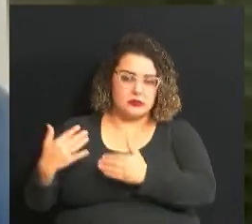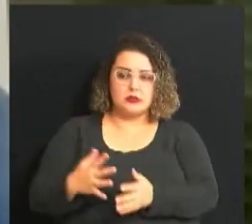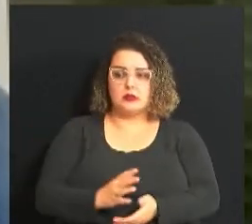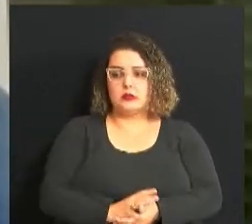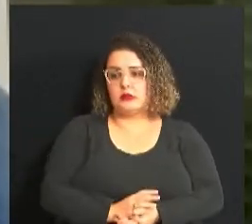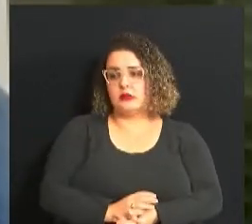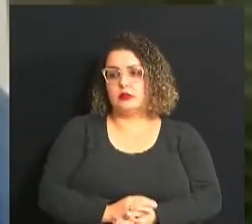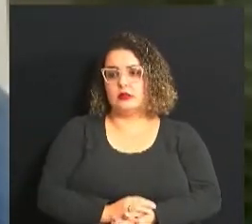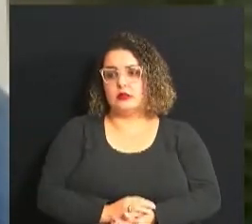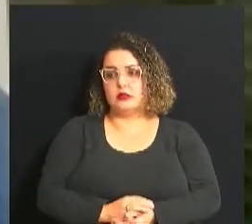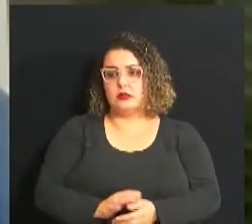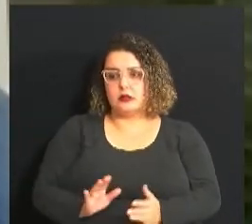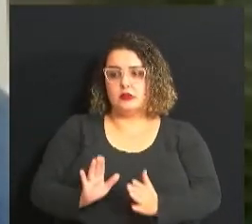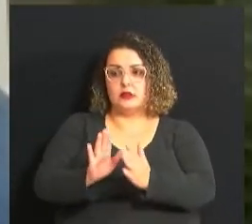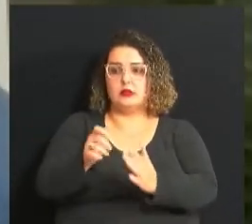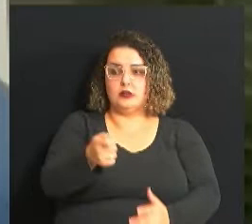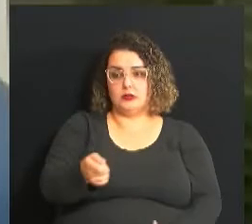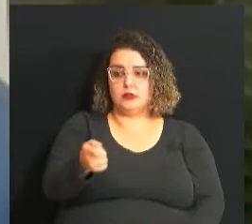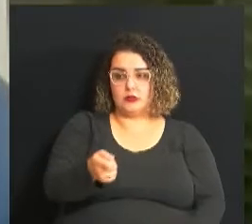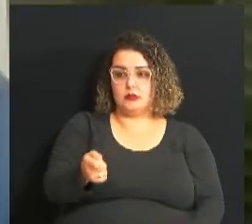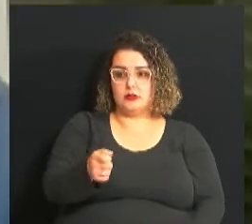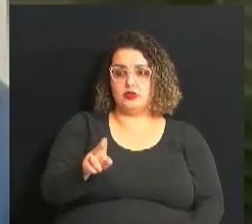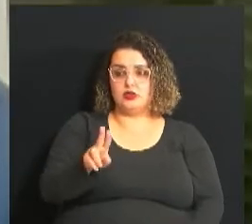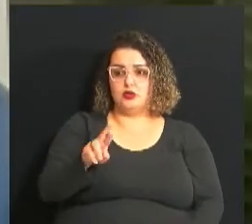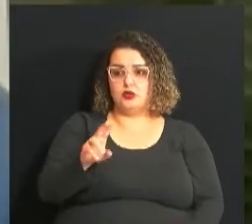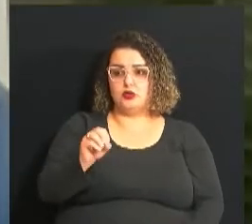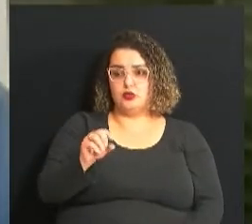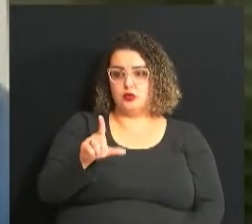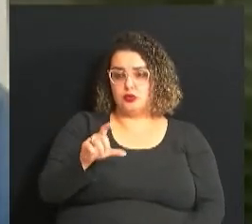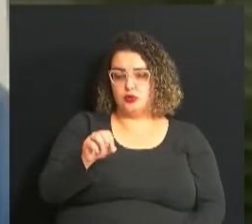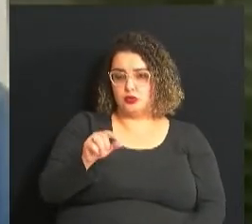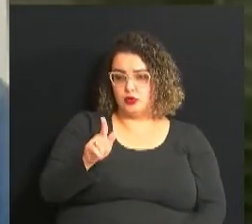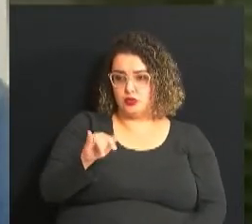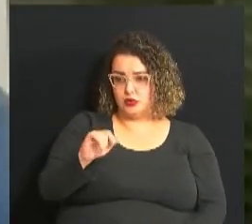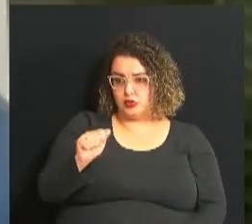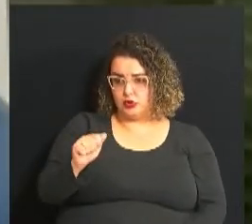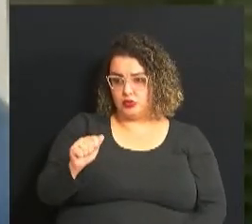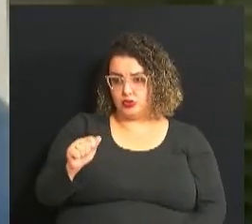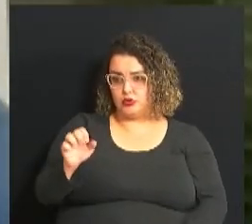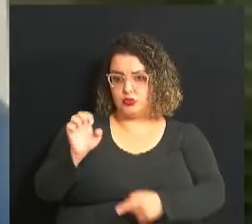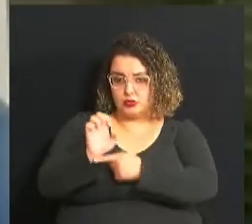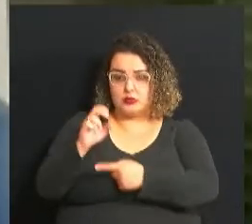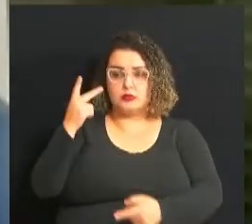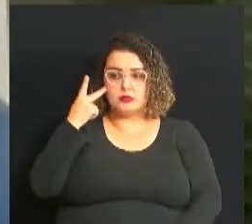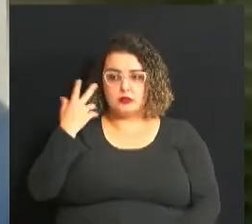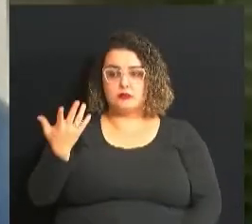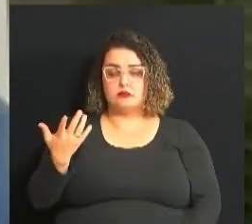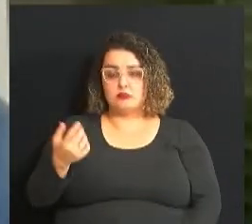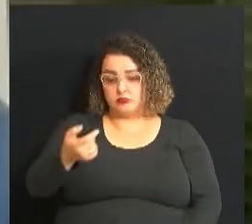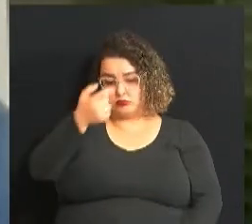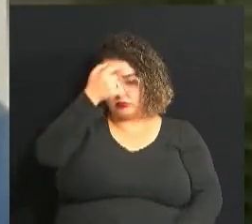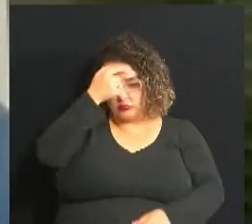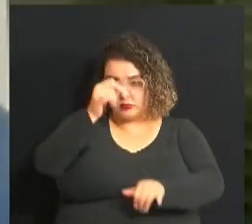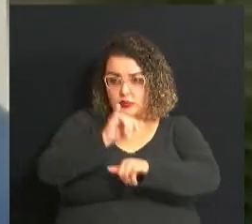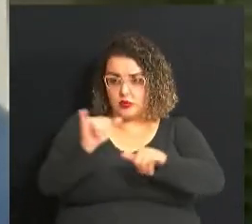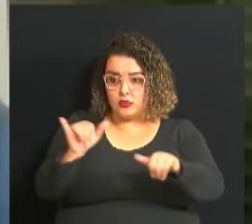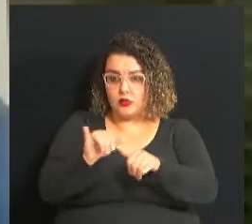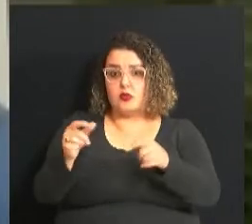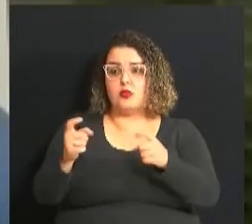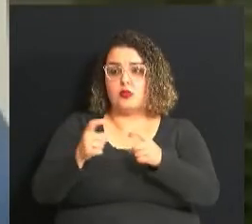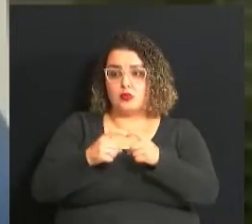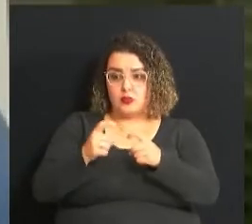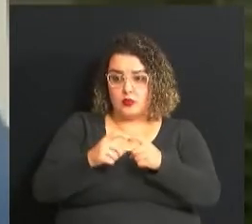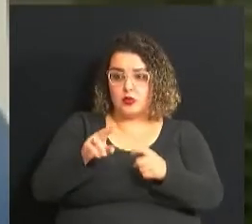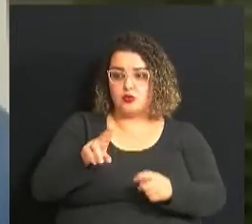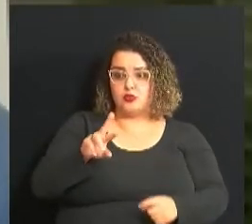Sociedade Brasileira de Urologia aqui do estado de São Paulo, nós fizemos uma campanha de conscientização do médico urologista para